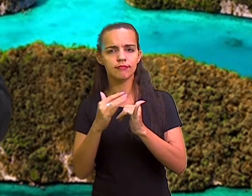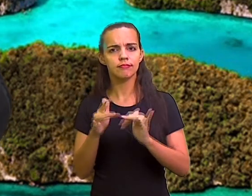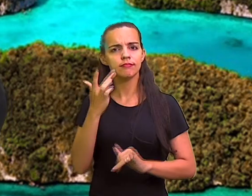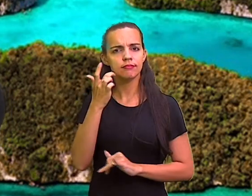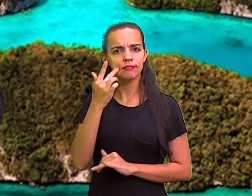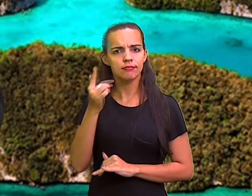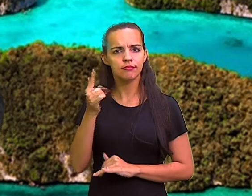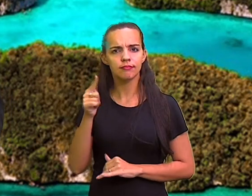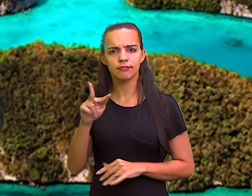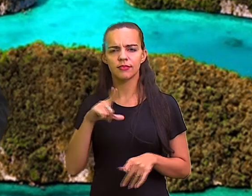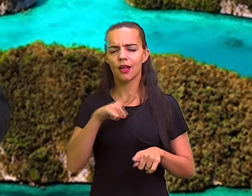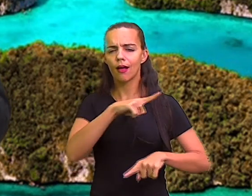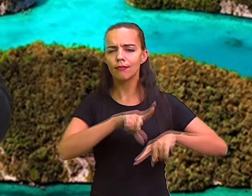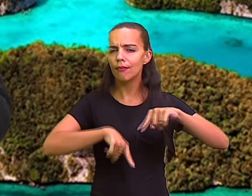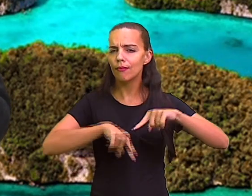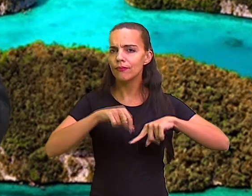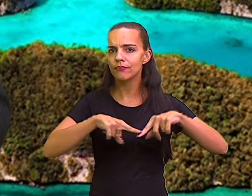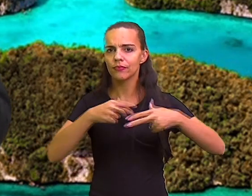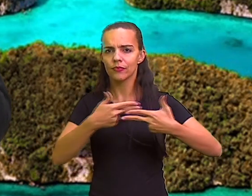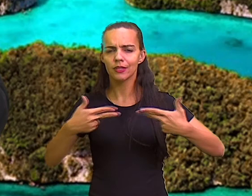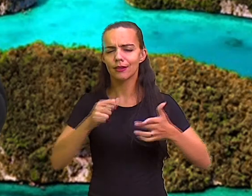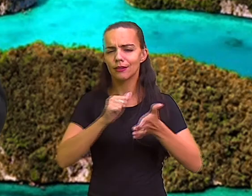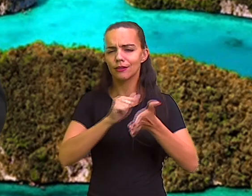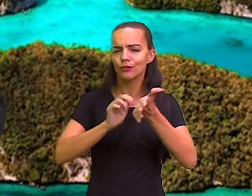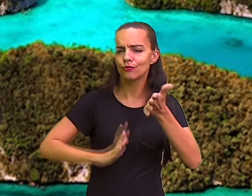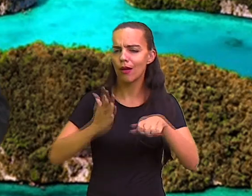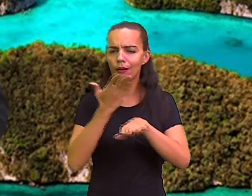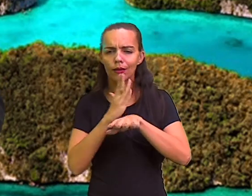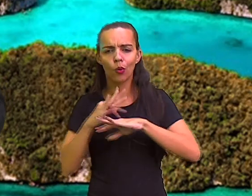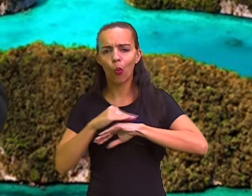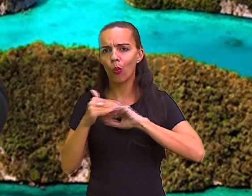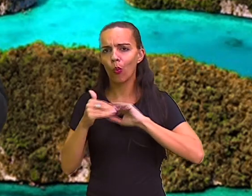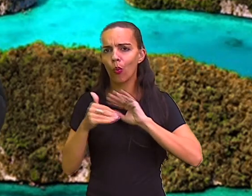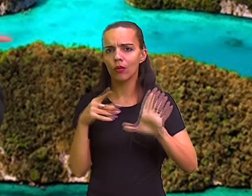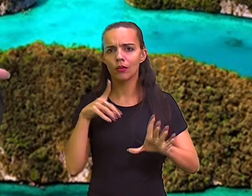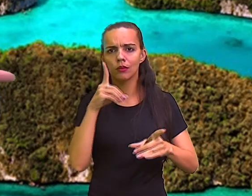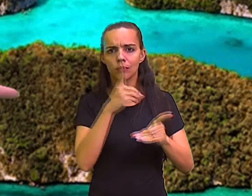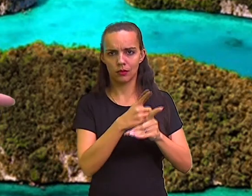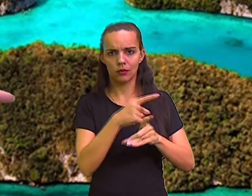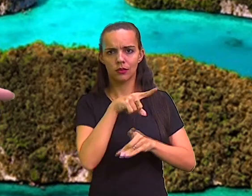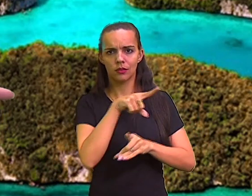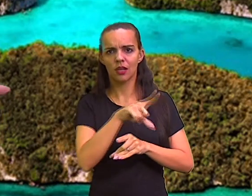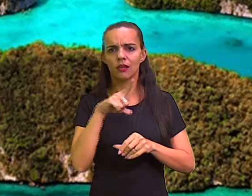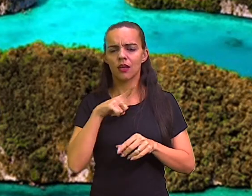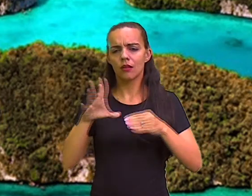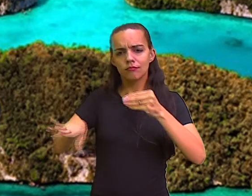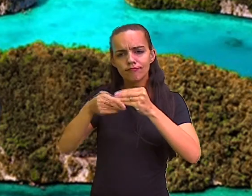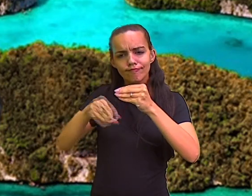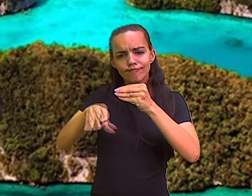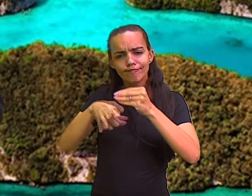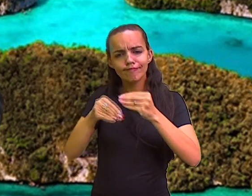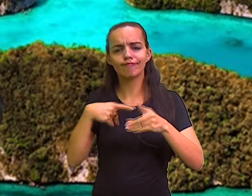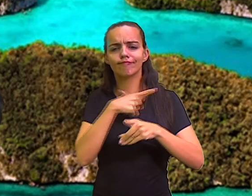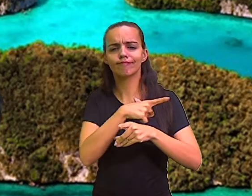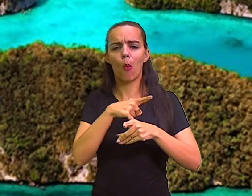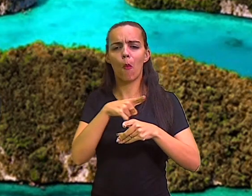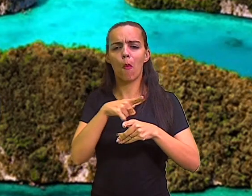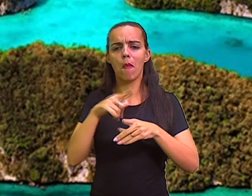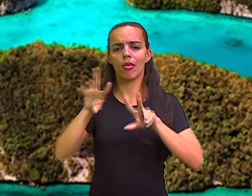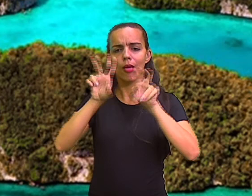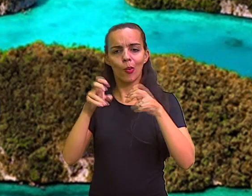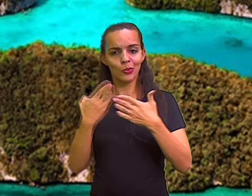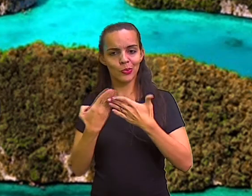TV, tem materiais, tem exercícios, atividades, materiais complementares para essa aula,